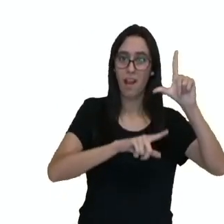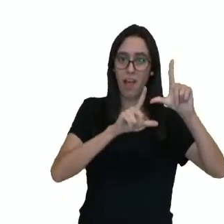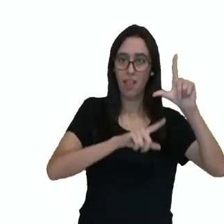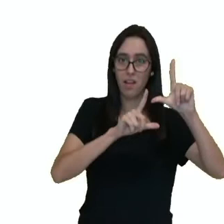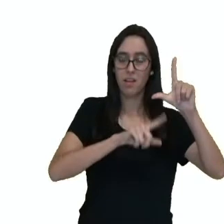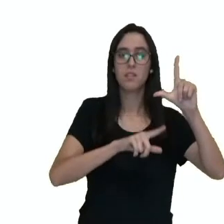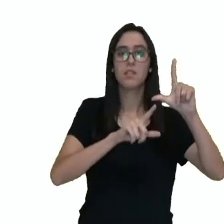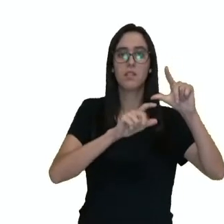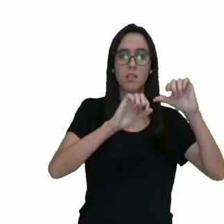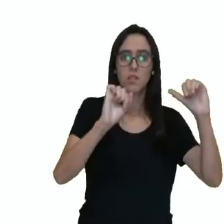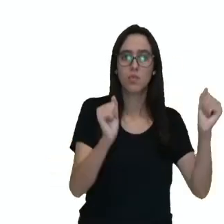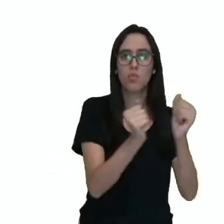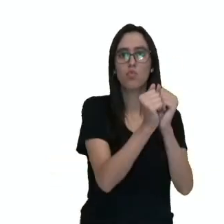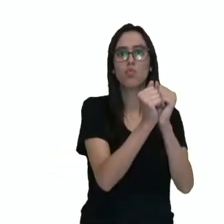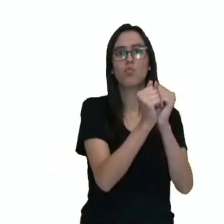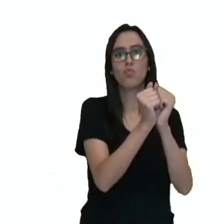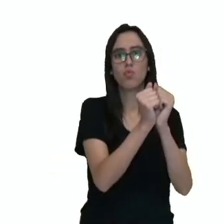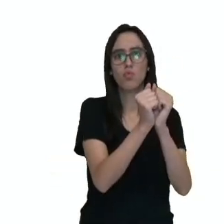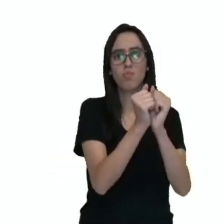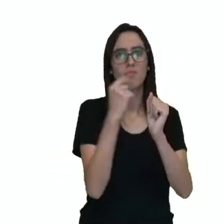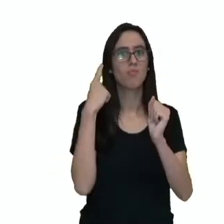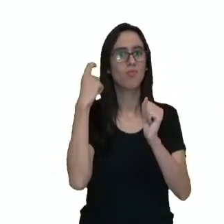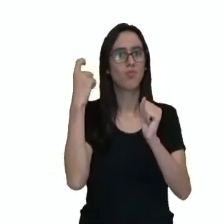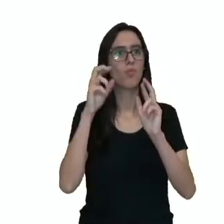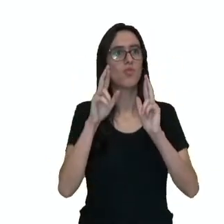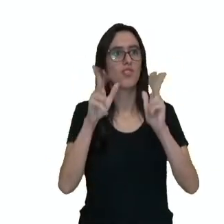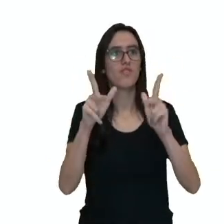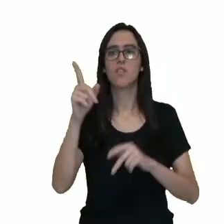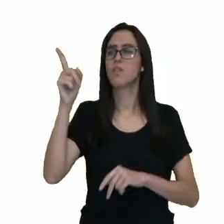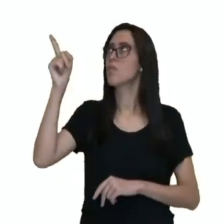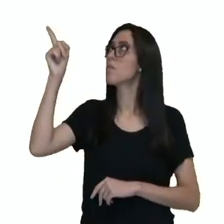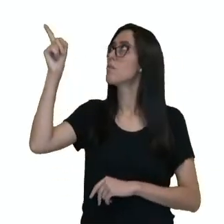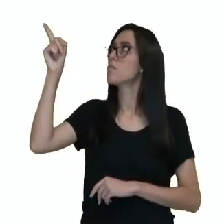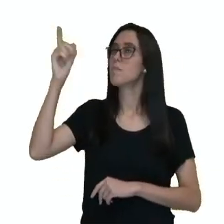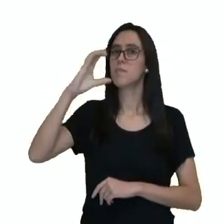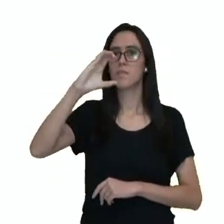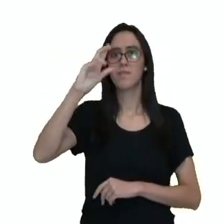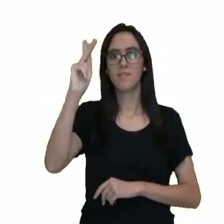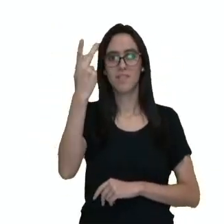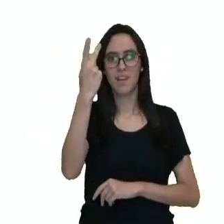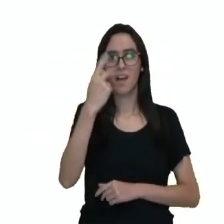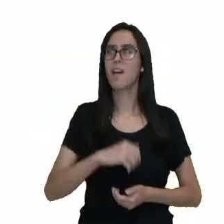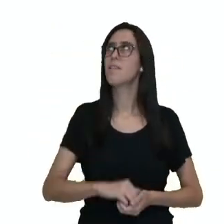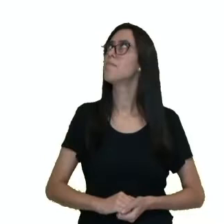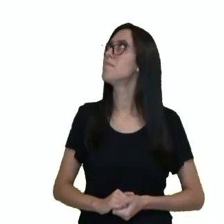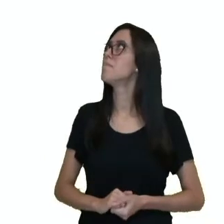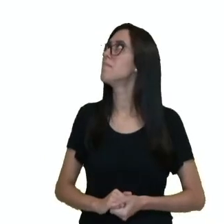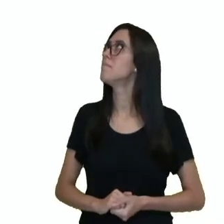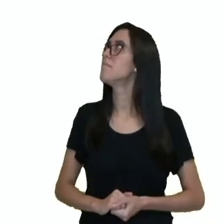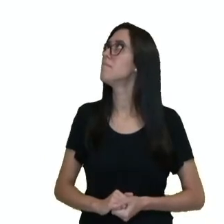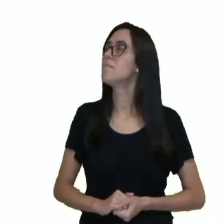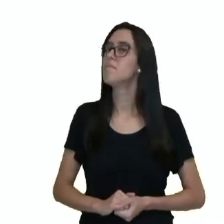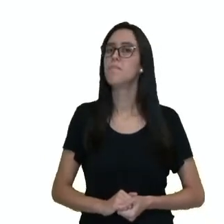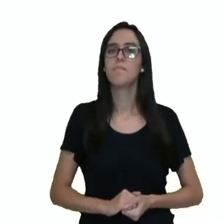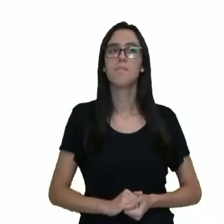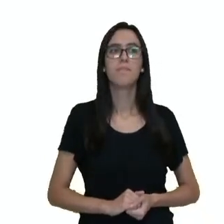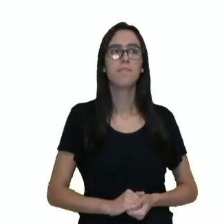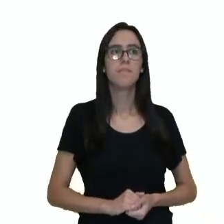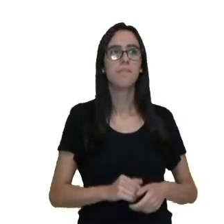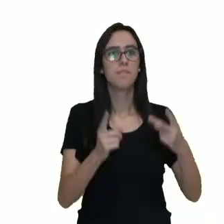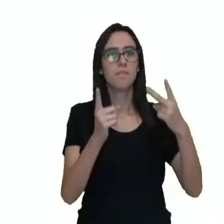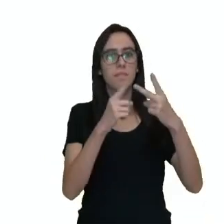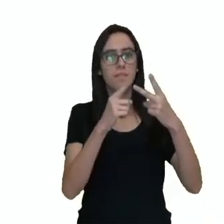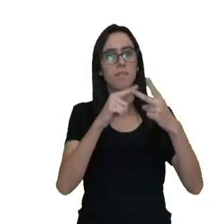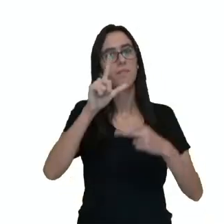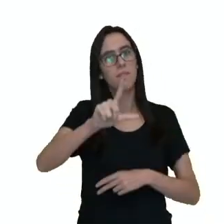um som. Ó, chaleco, cachorro, que é o som de CH, CH, L,